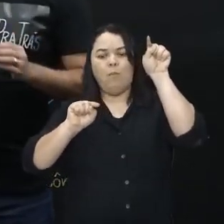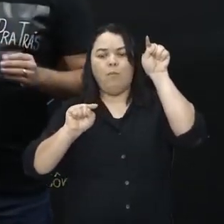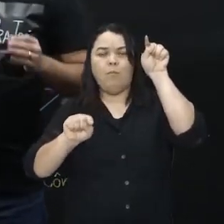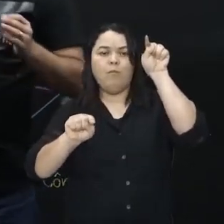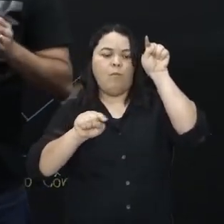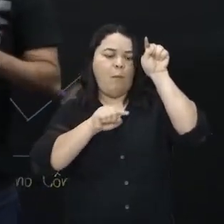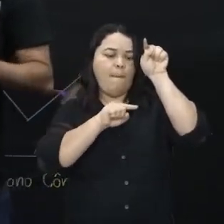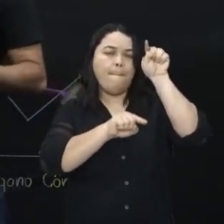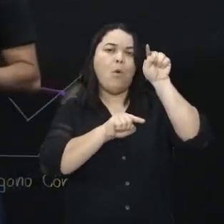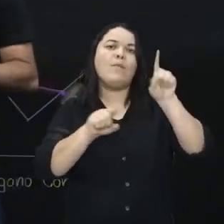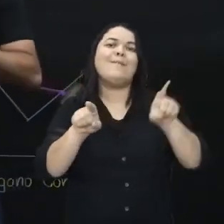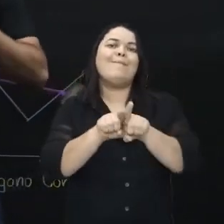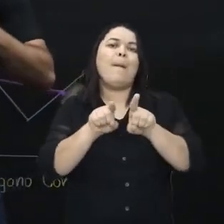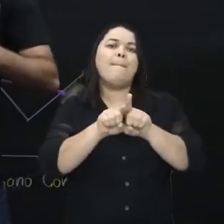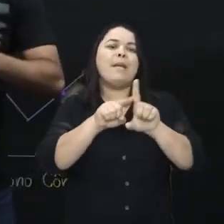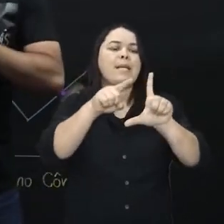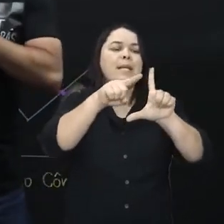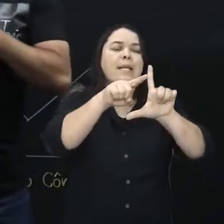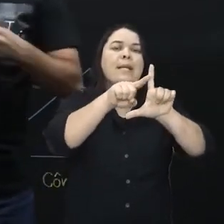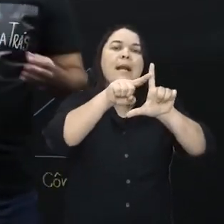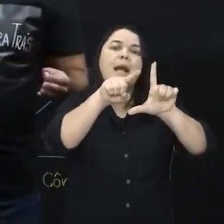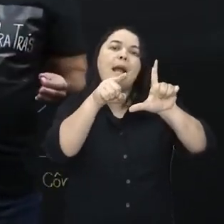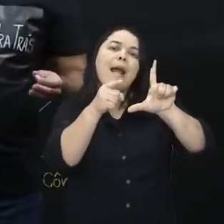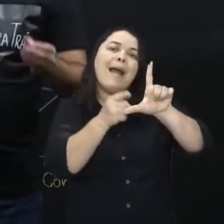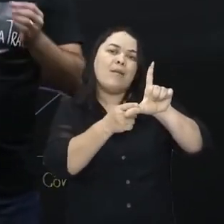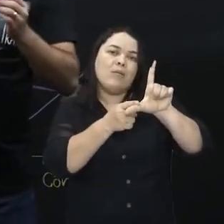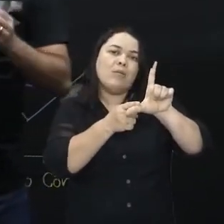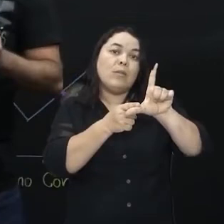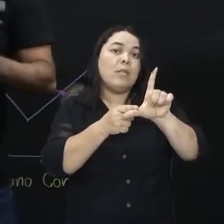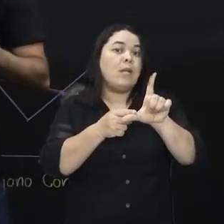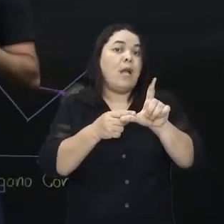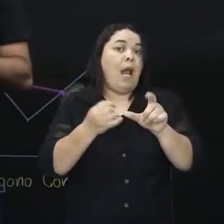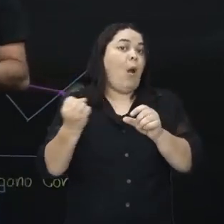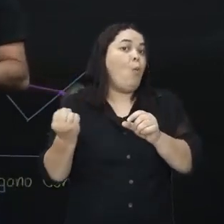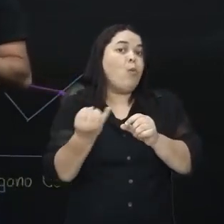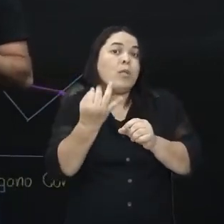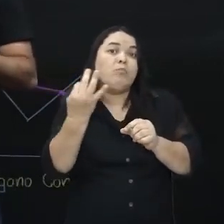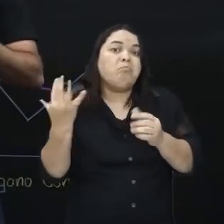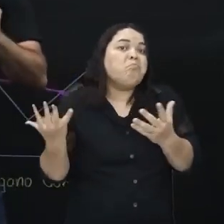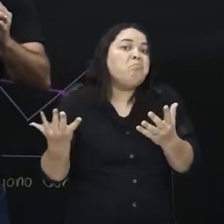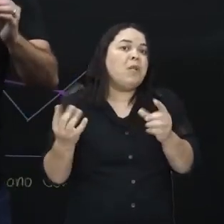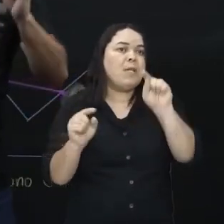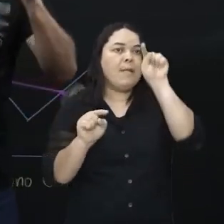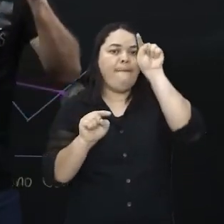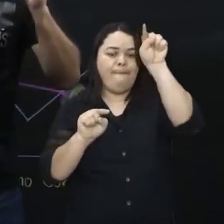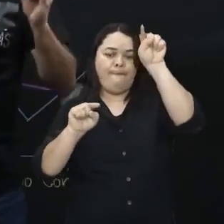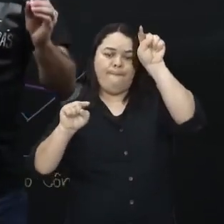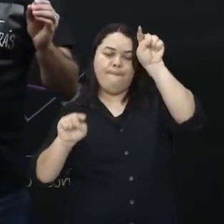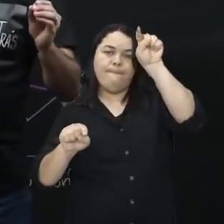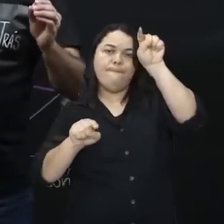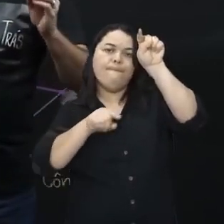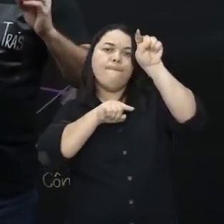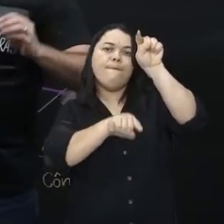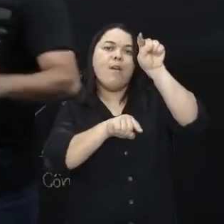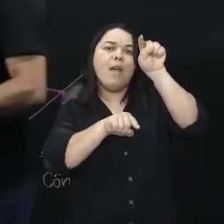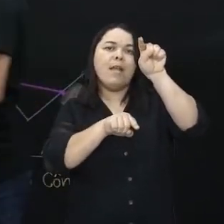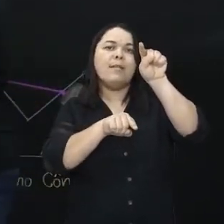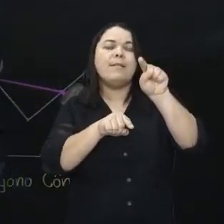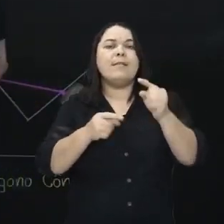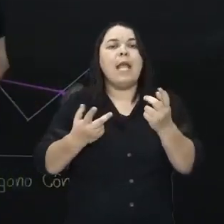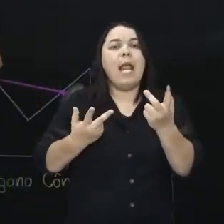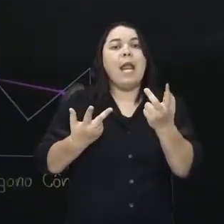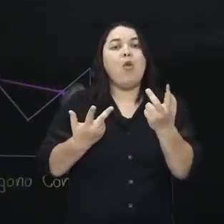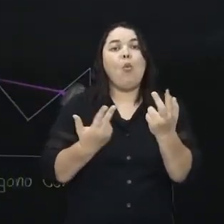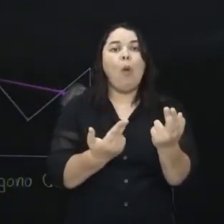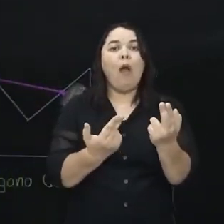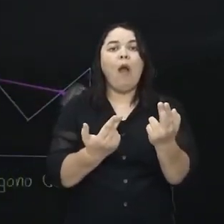a quantidade de vértices em qualquer polígono sempre é igual à quantidade de lados. Então,